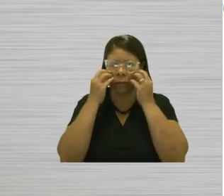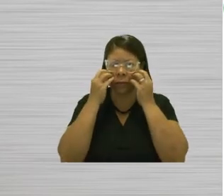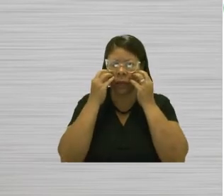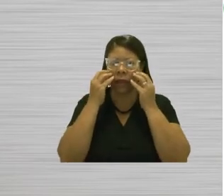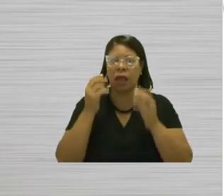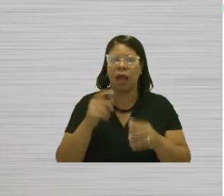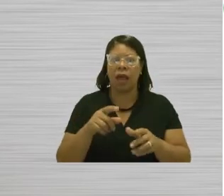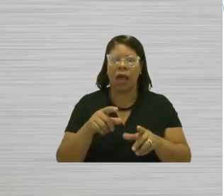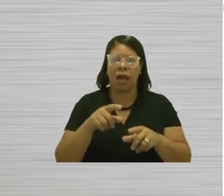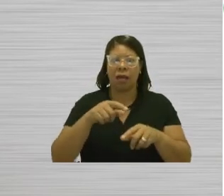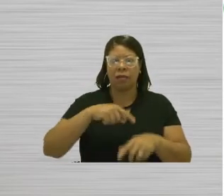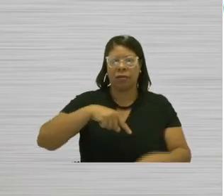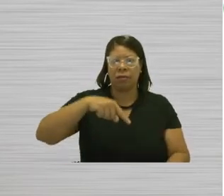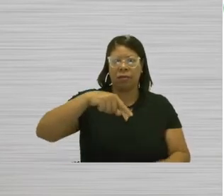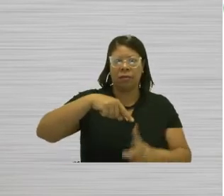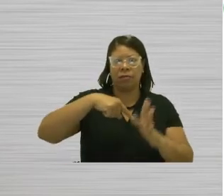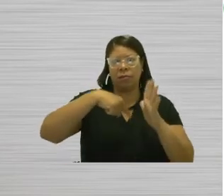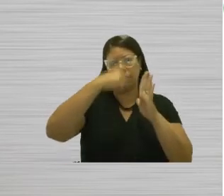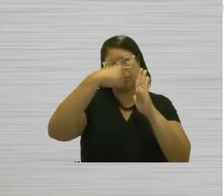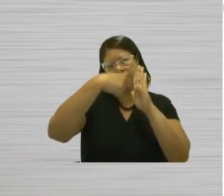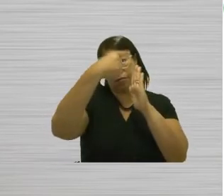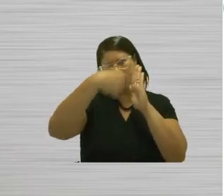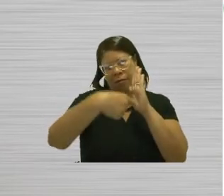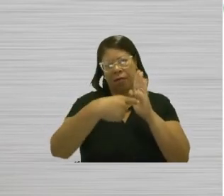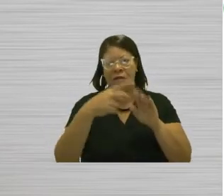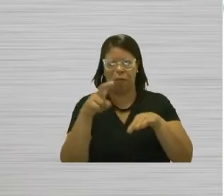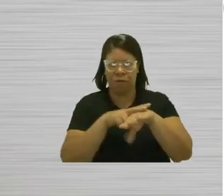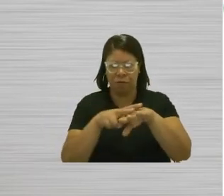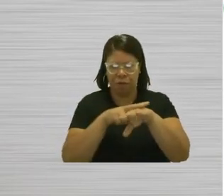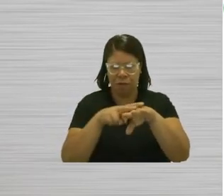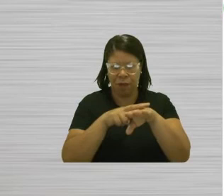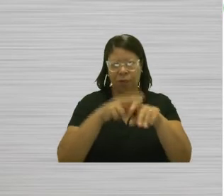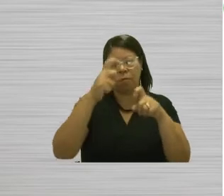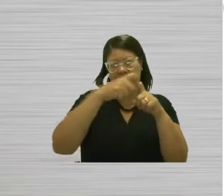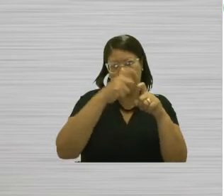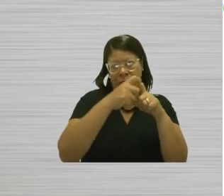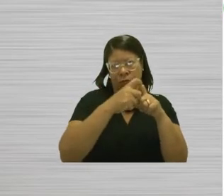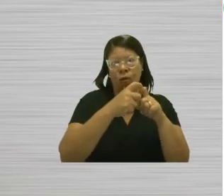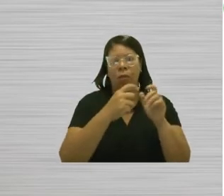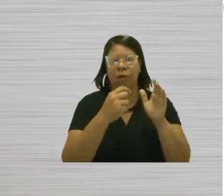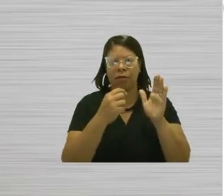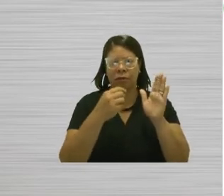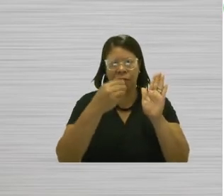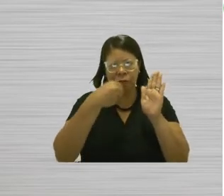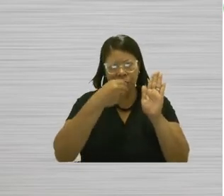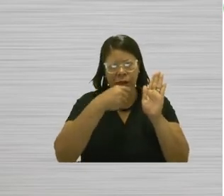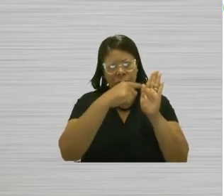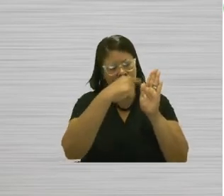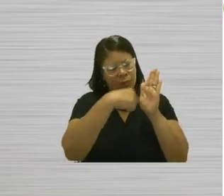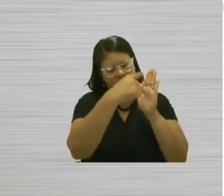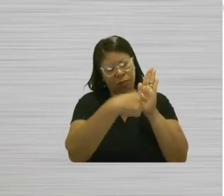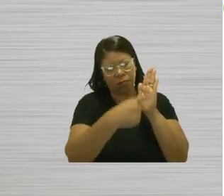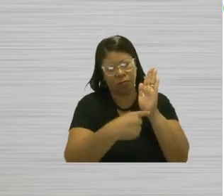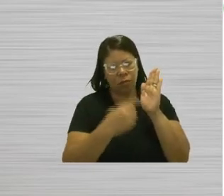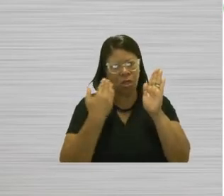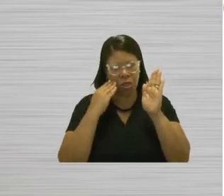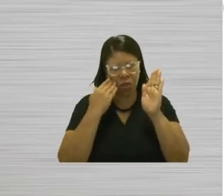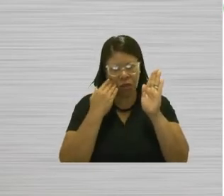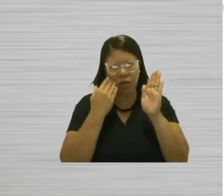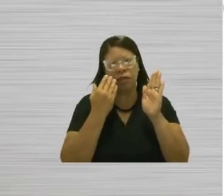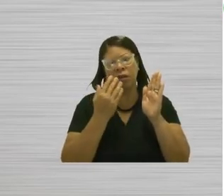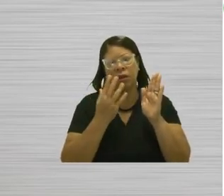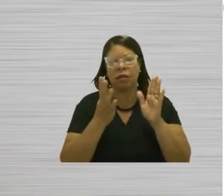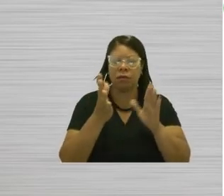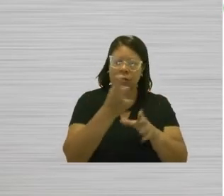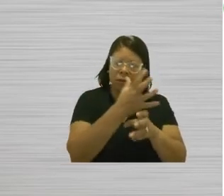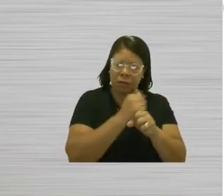atendimento médico, e dos outros profissionais esse mais clarinho. Uma média de quase 800 atendimentos, colocando os dois,